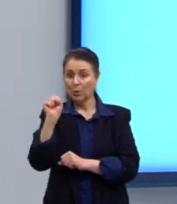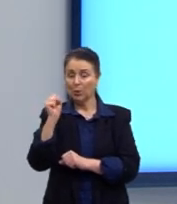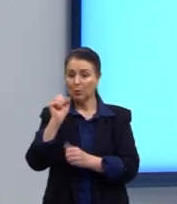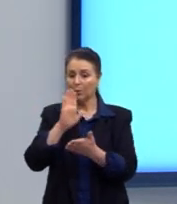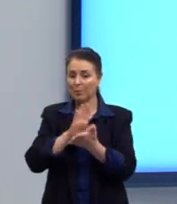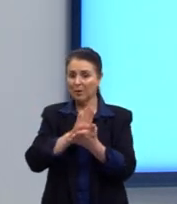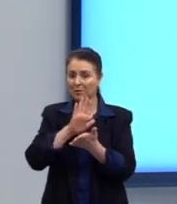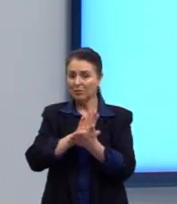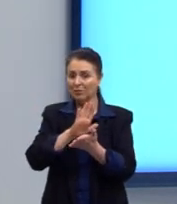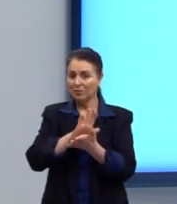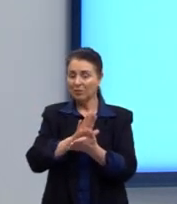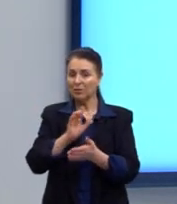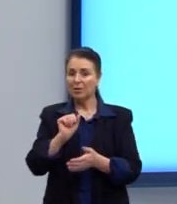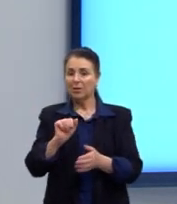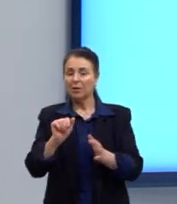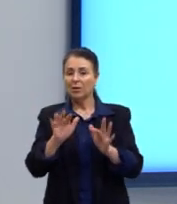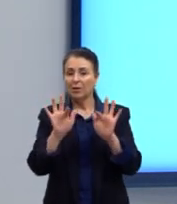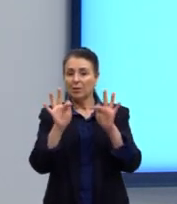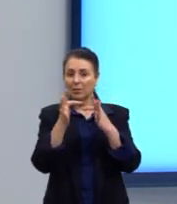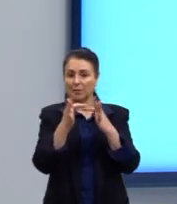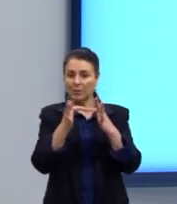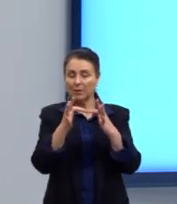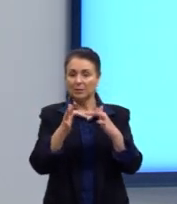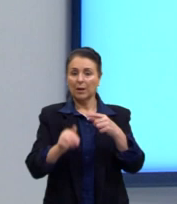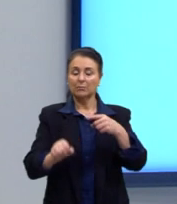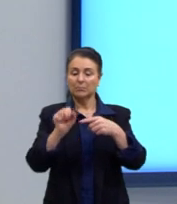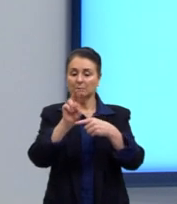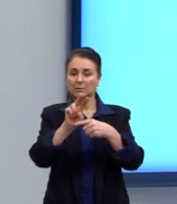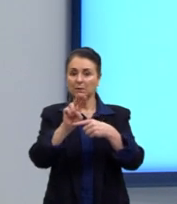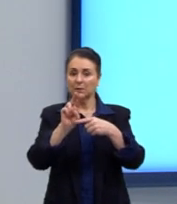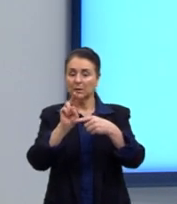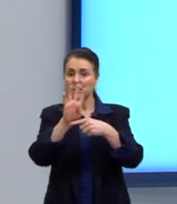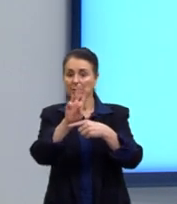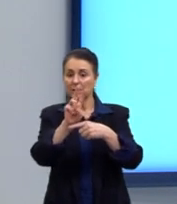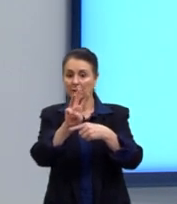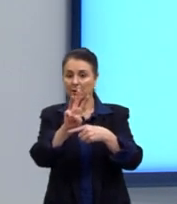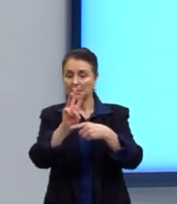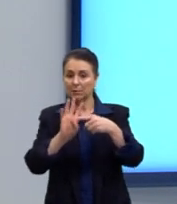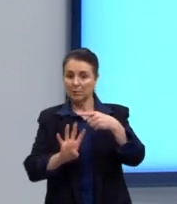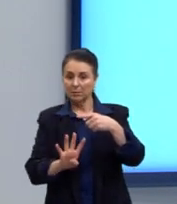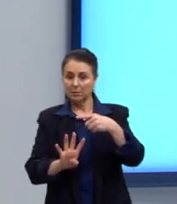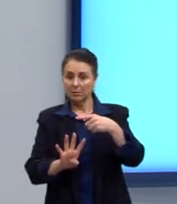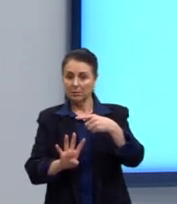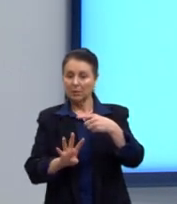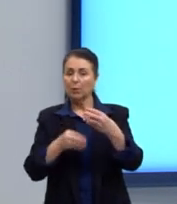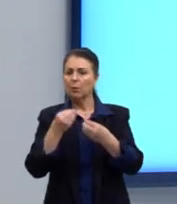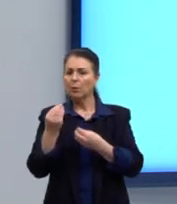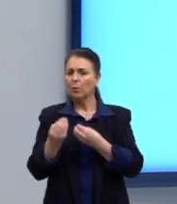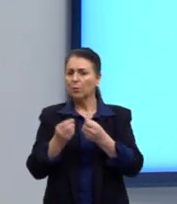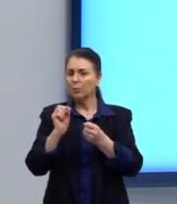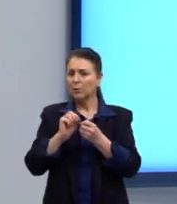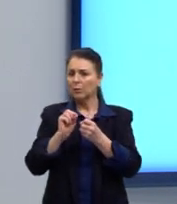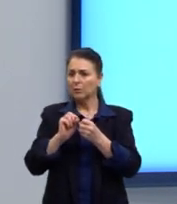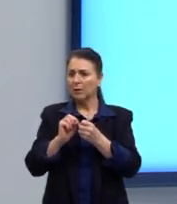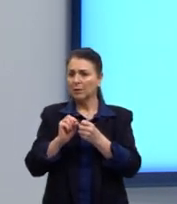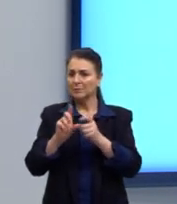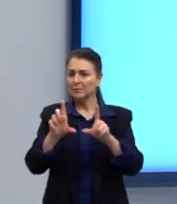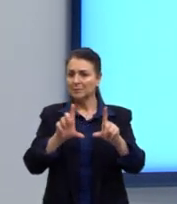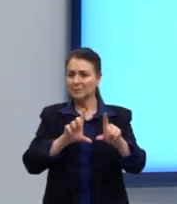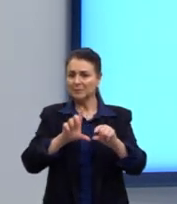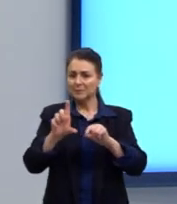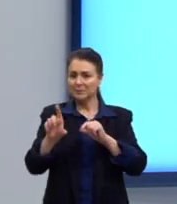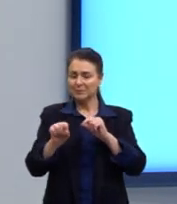cuja fórmula é três quartos poderia ser preenchido com e daí ele dá ali as alternativas